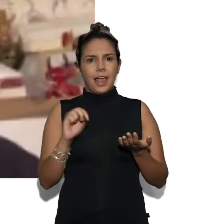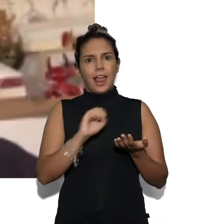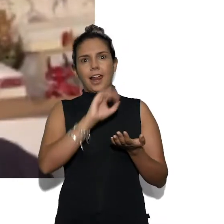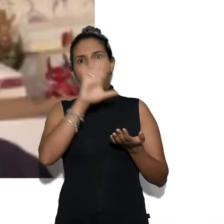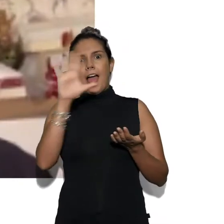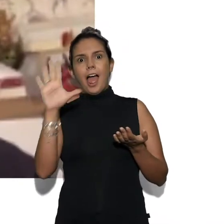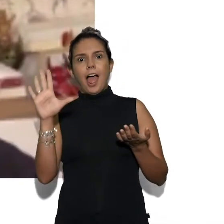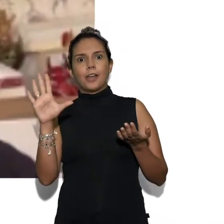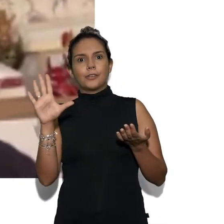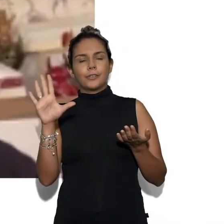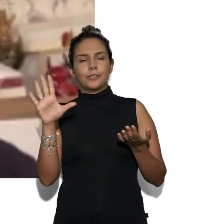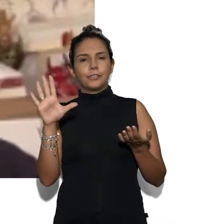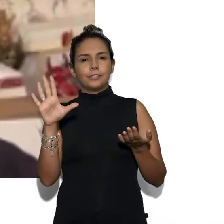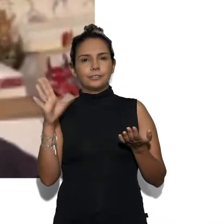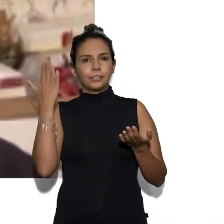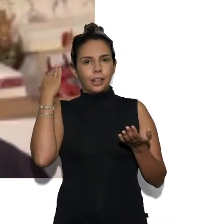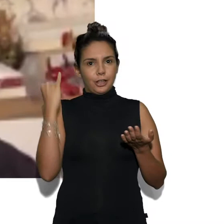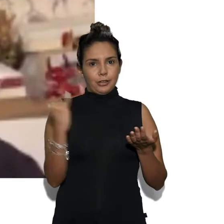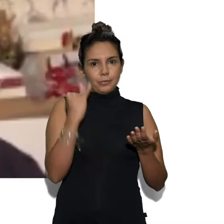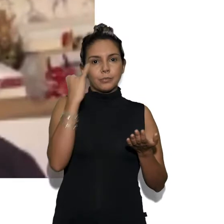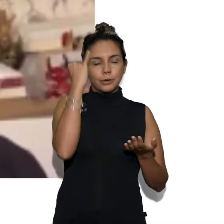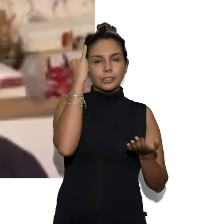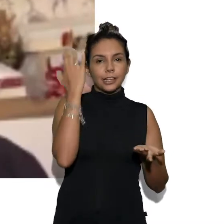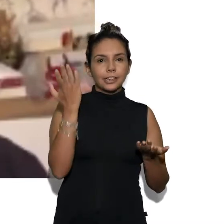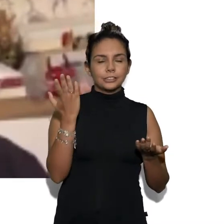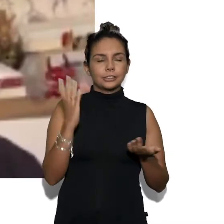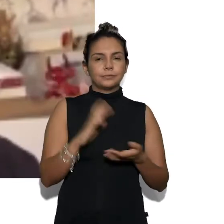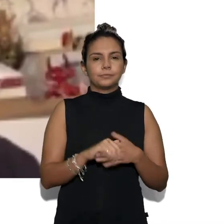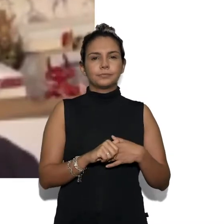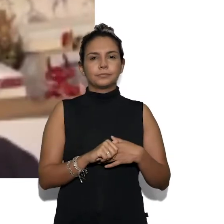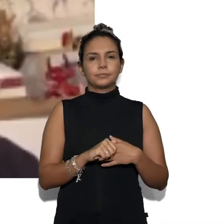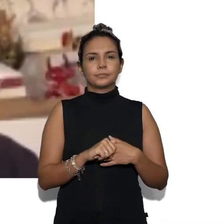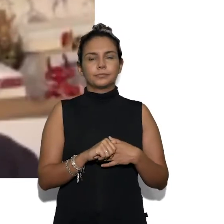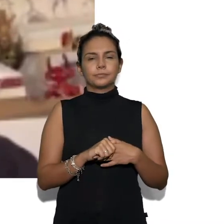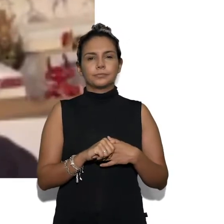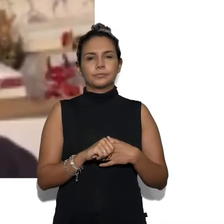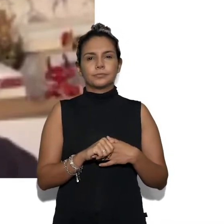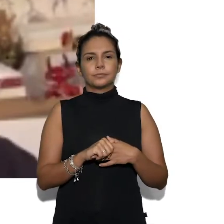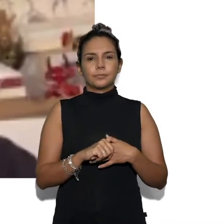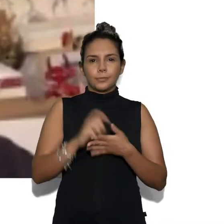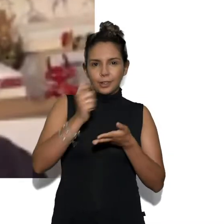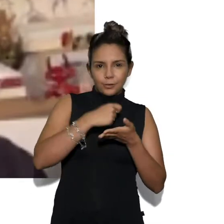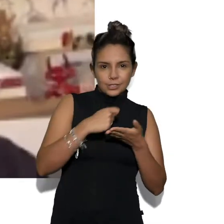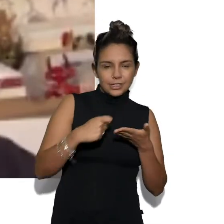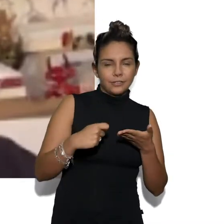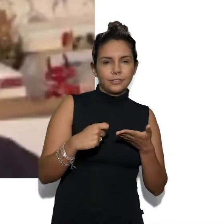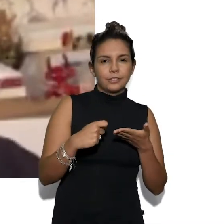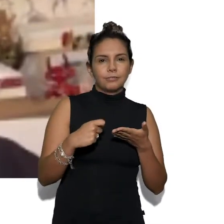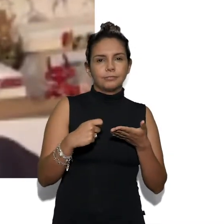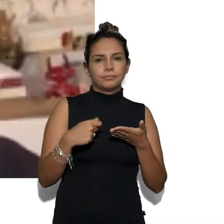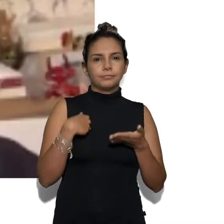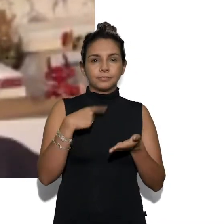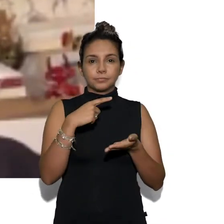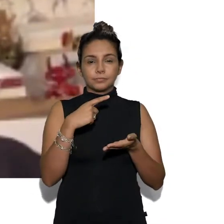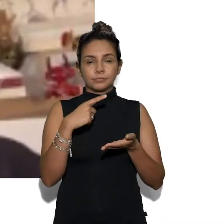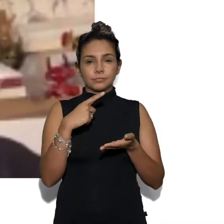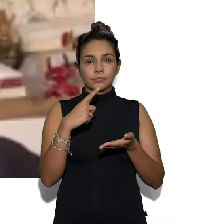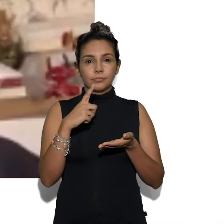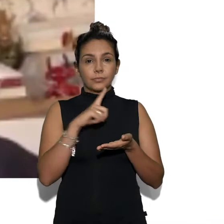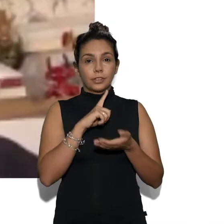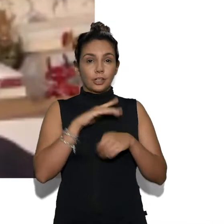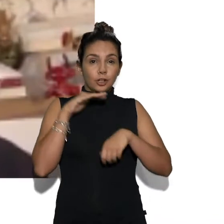claramente aquilo que talvez fosse fundamental, não é? Mas ao escrever, eu passei a